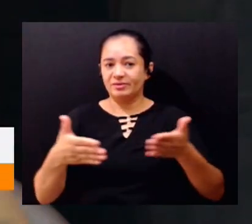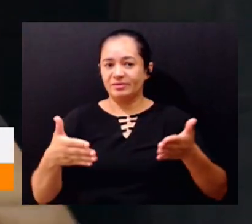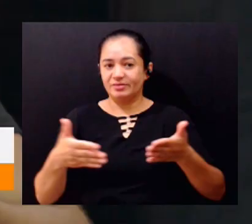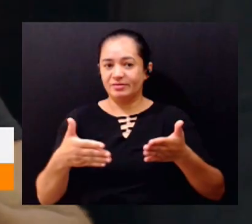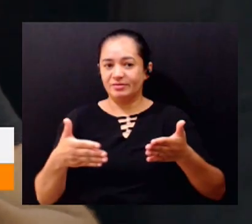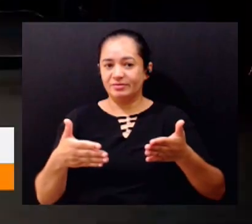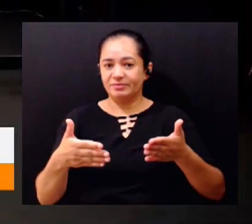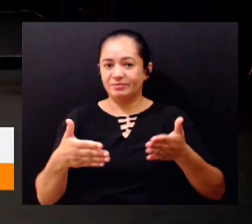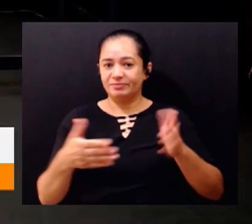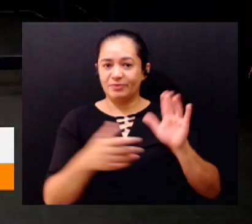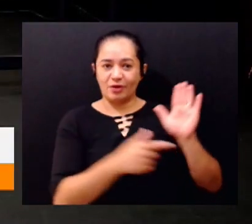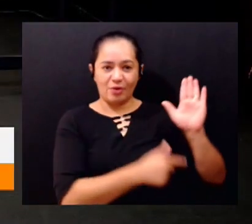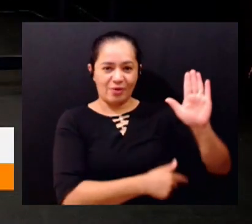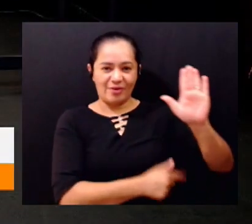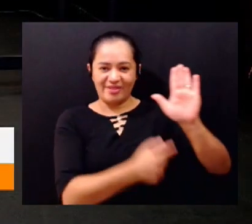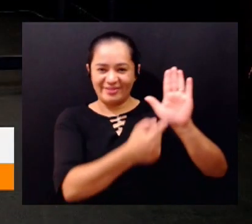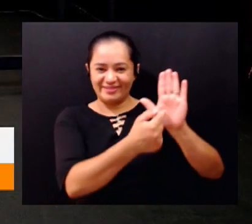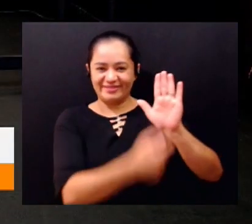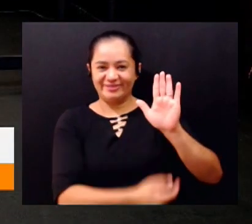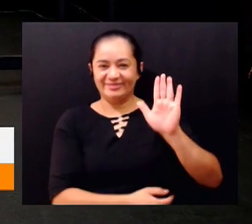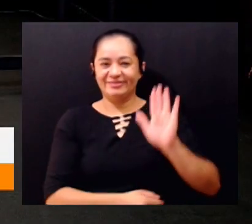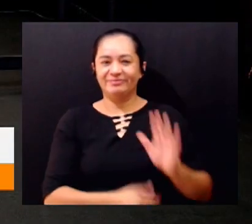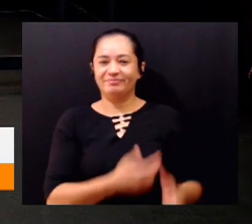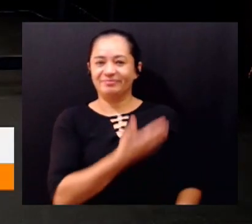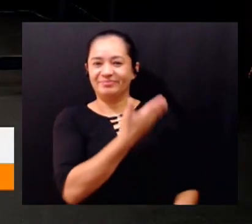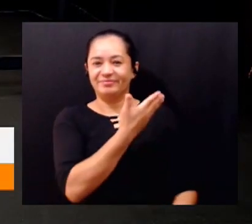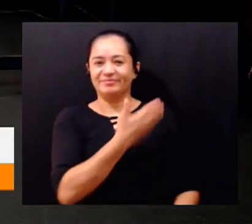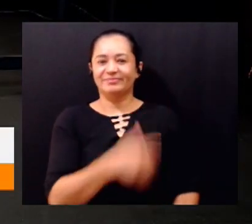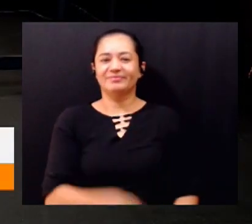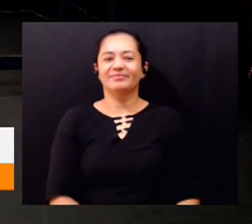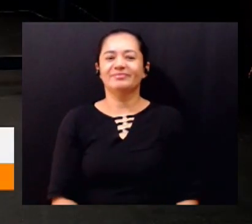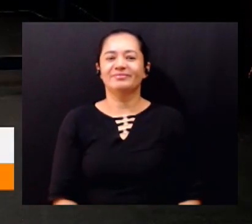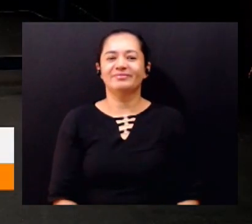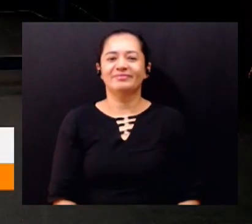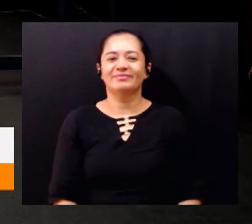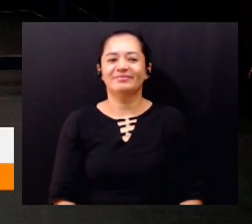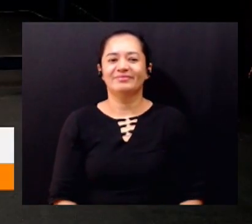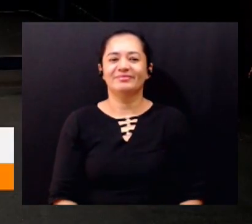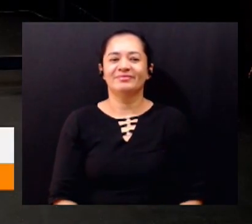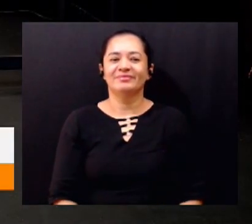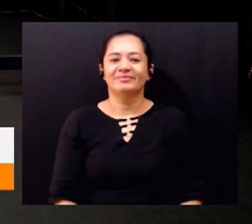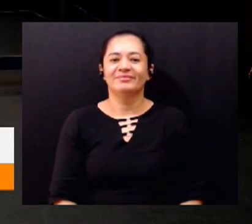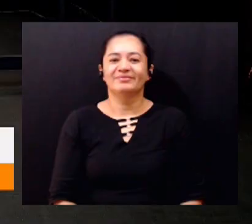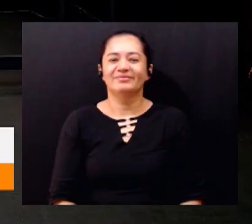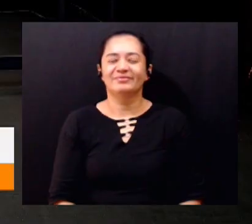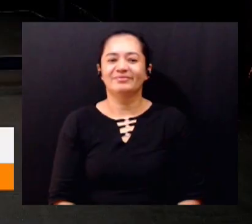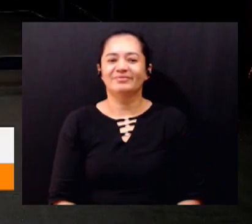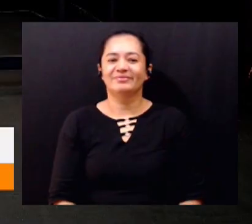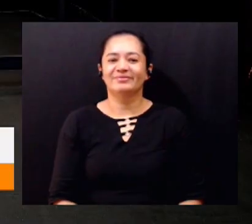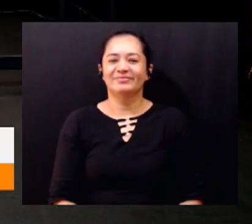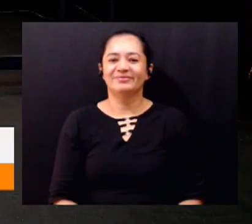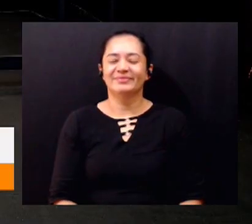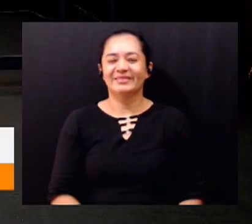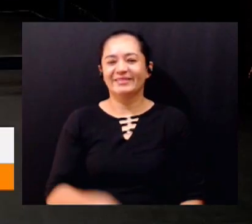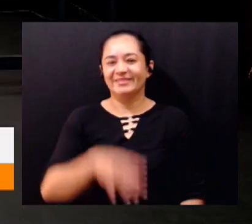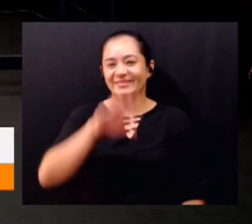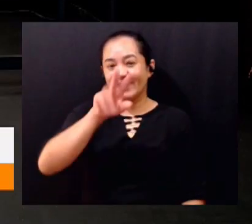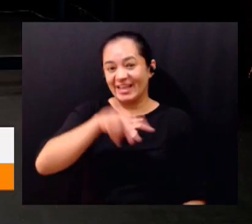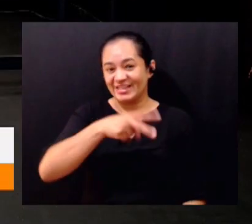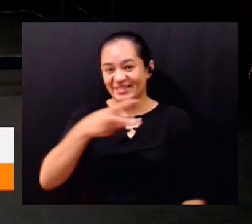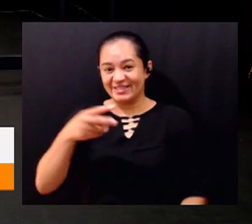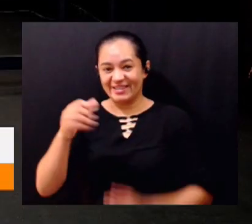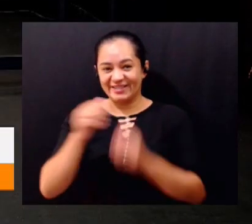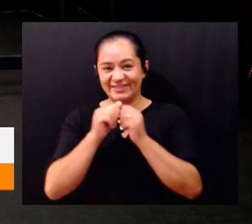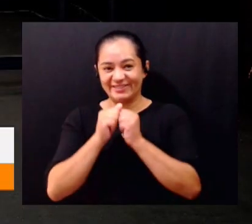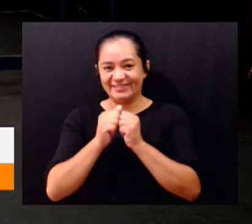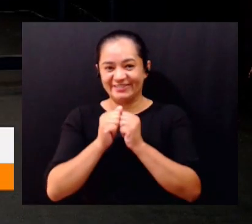Bira lá, se aproximaram pra mim, tá vendo, Bira? Hashtag tamo junto, o Ox tá aqui do ladinho, guardadinho. São a história desses